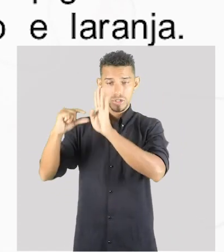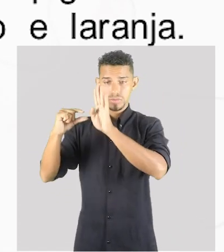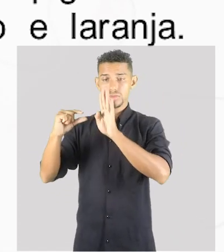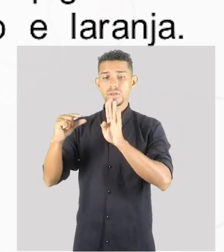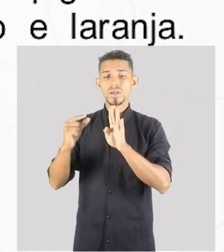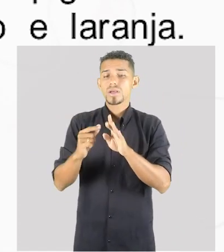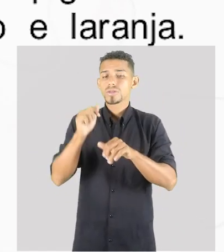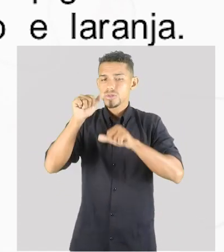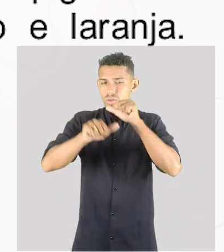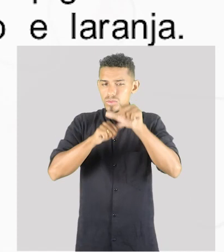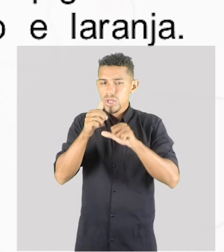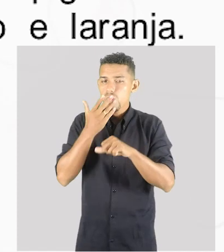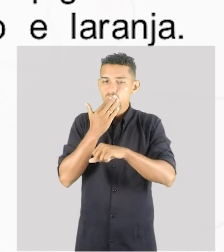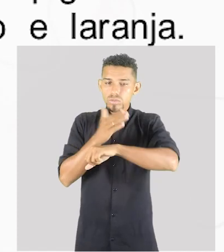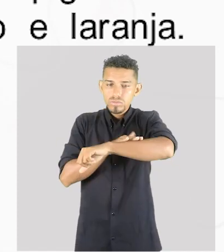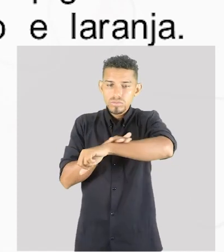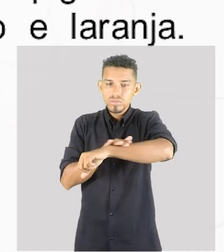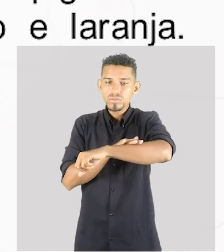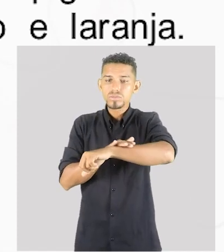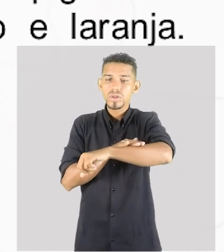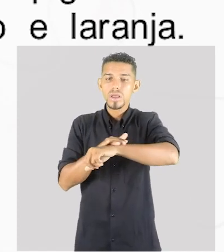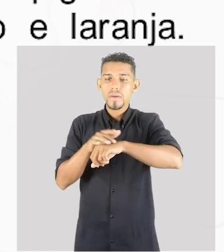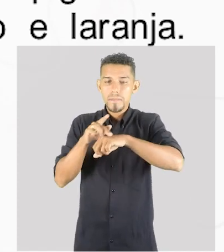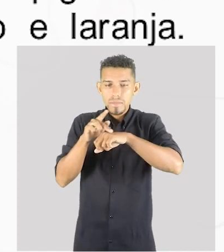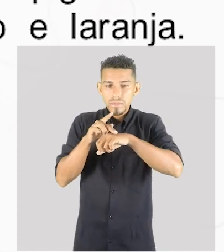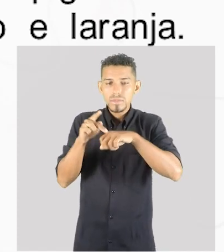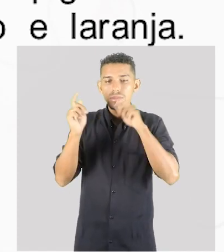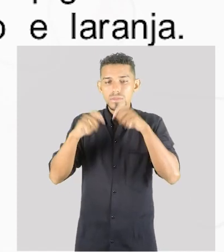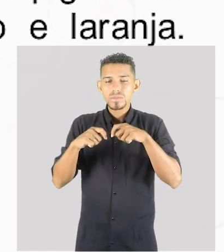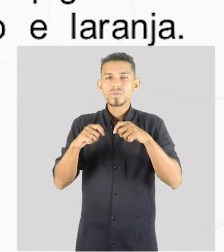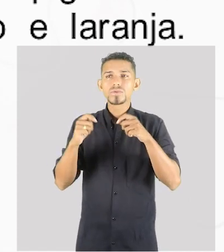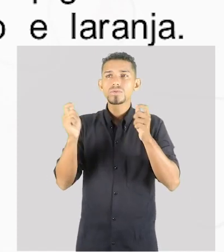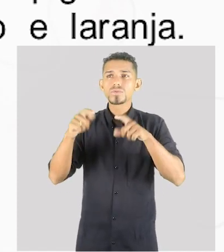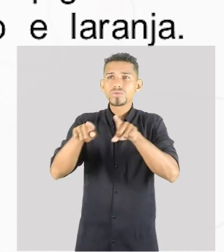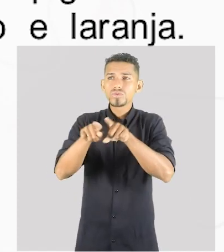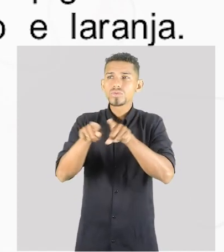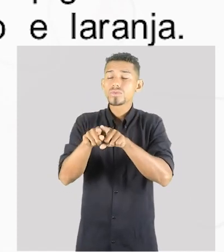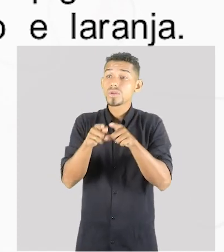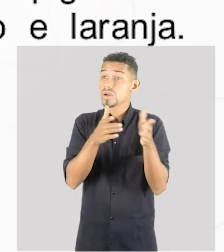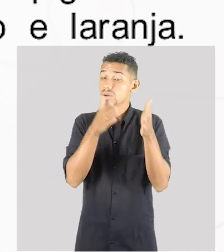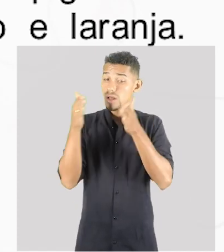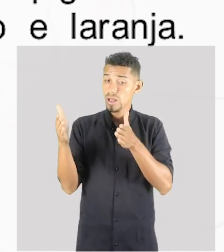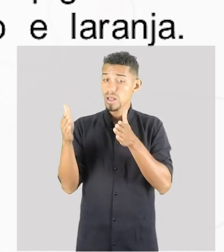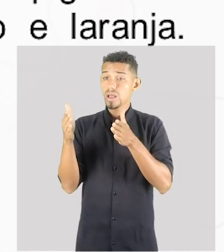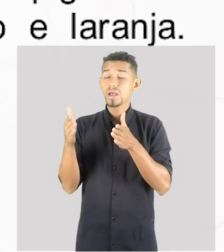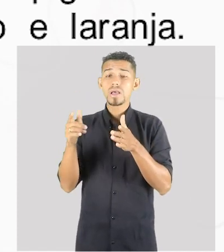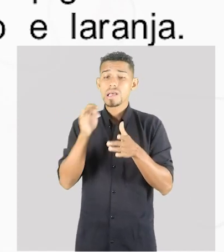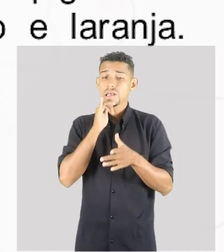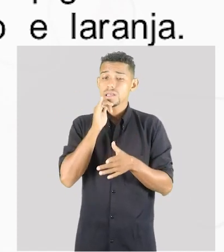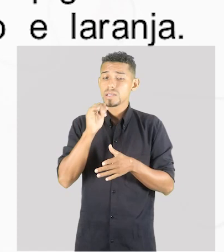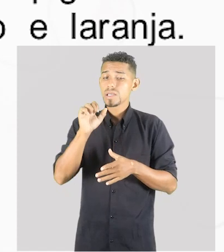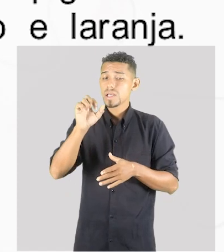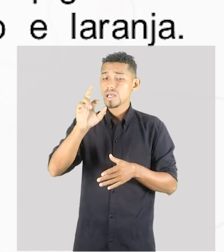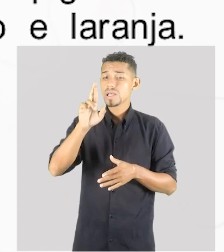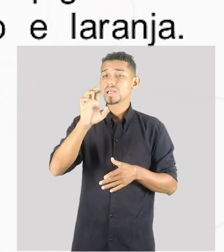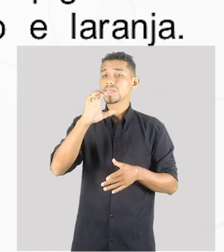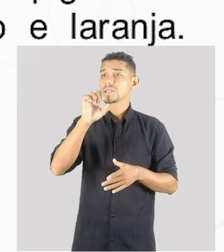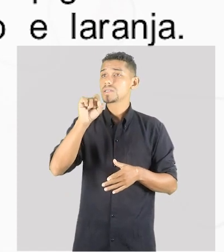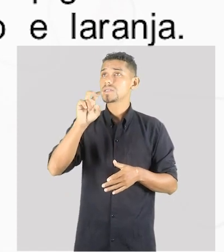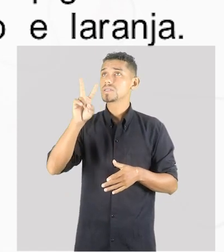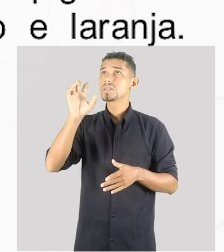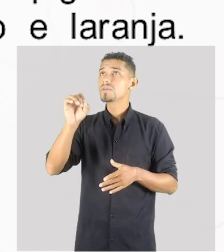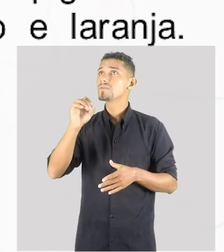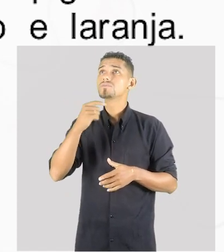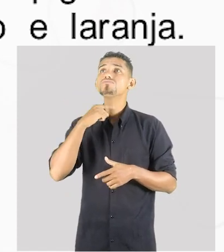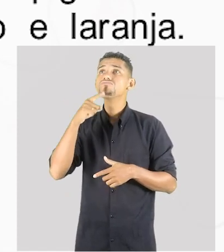pigmento preto é determinado pelo alelo dominante Azão, enquanto o alelo recessivo, Azinho, não produz esse pigmento.